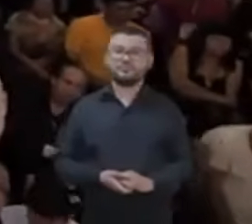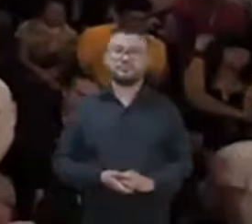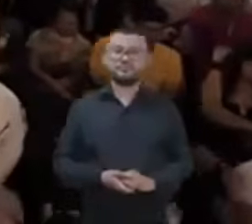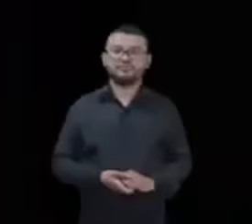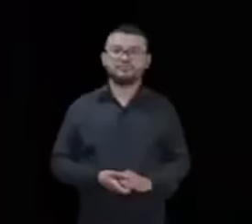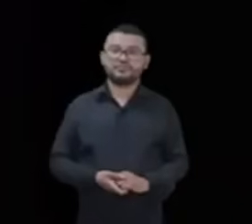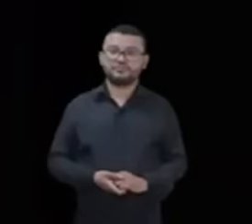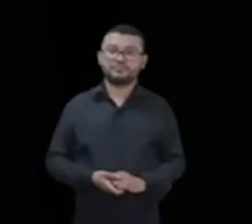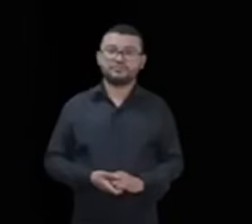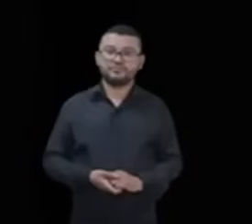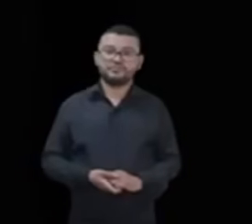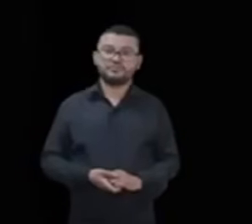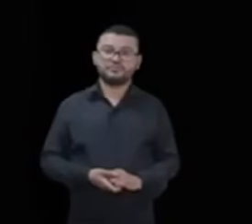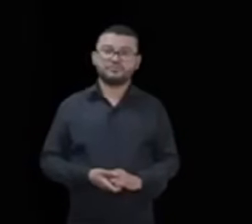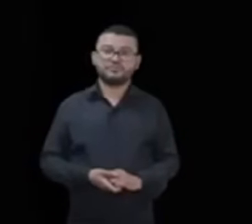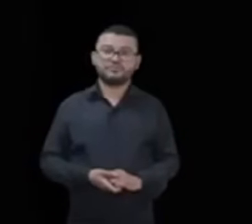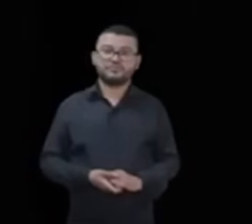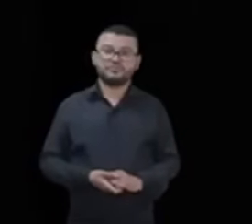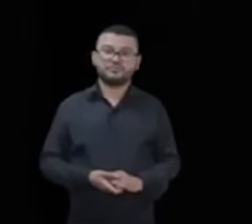E